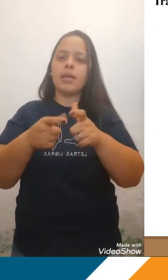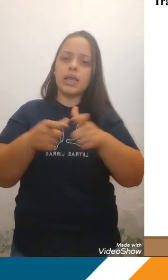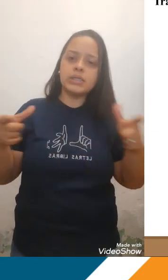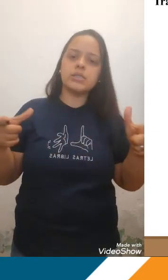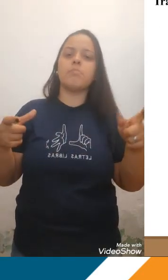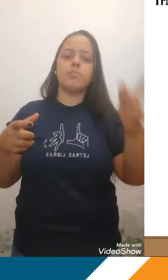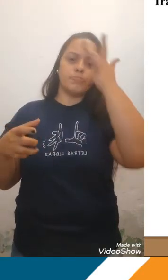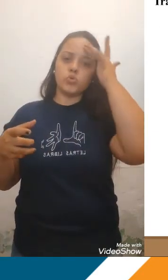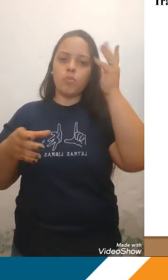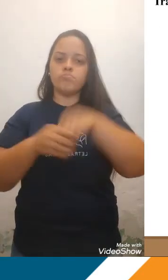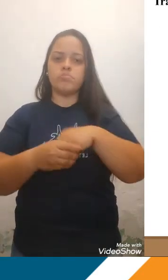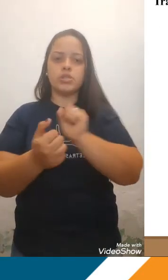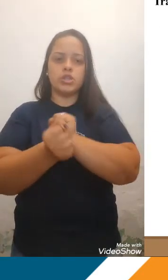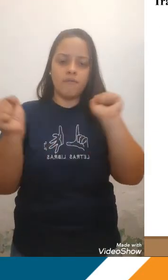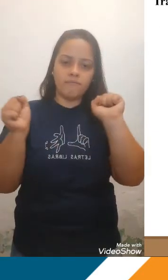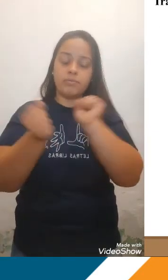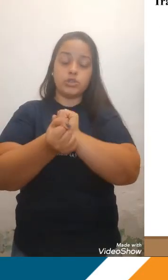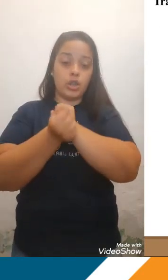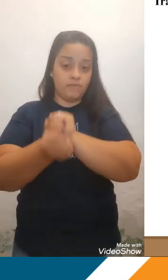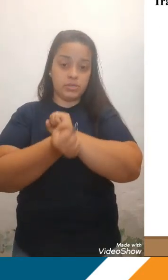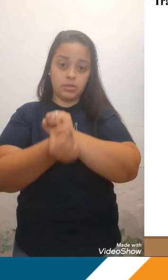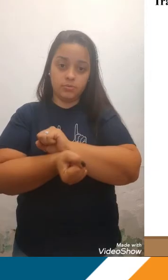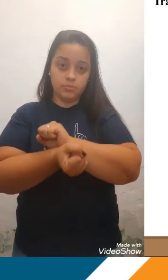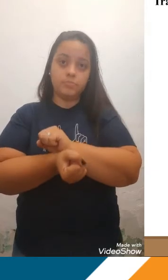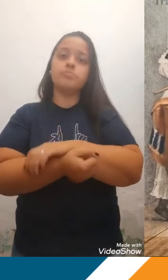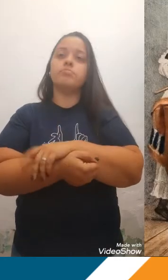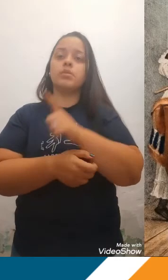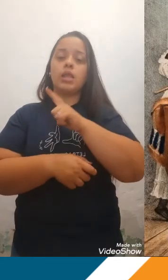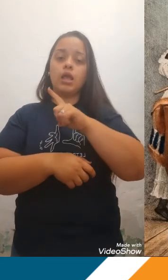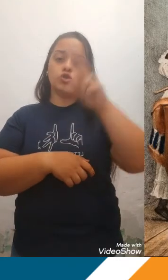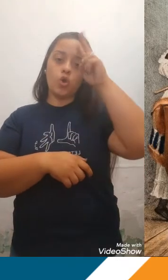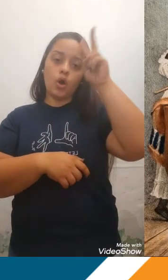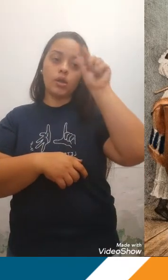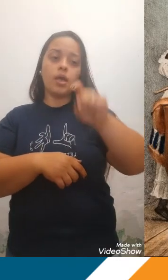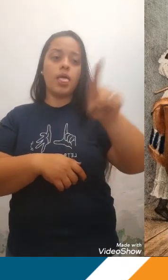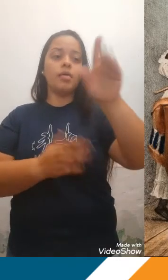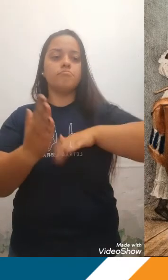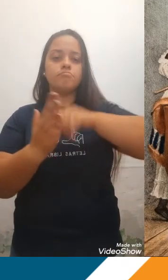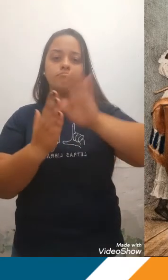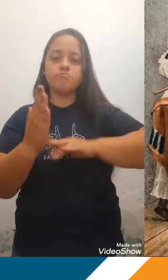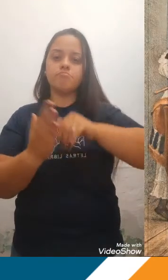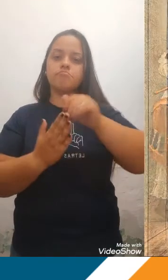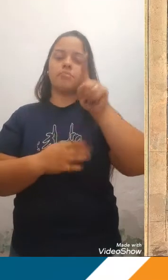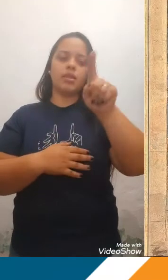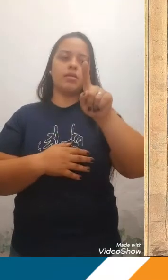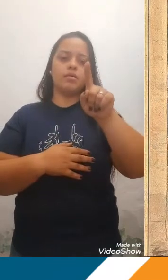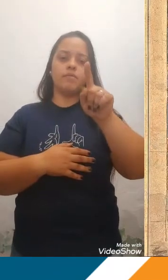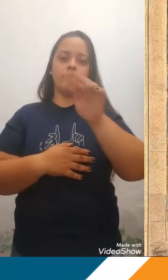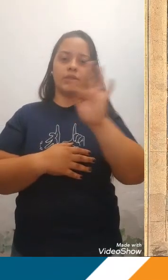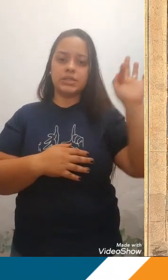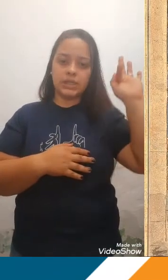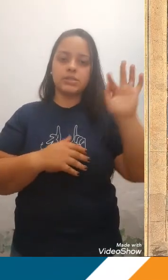população escravizada. Nós temos uma importante fonte histórica desse período, que são as obras da missão artística